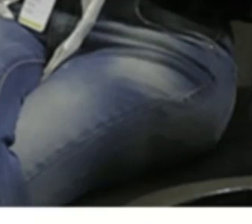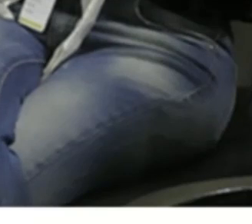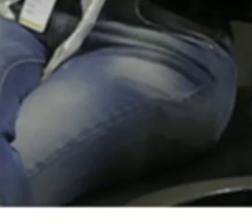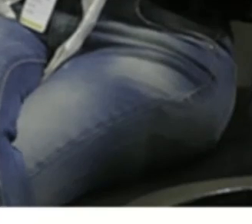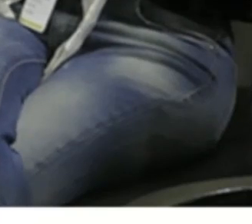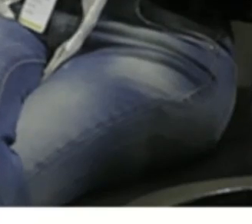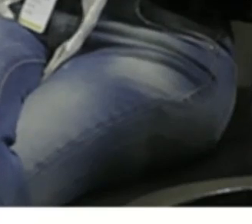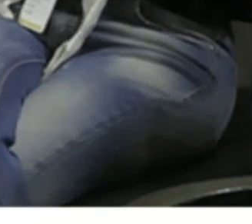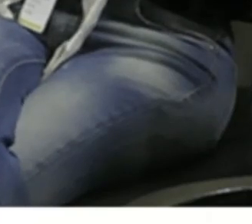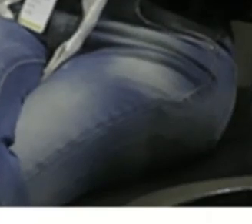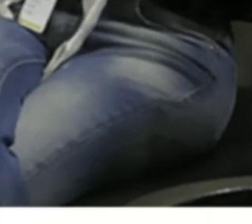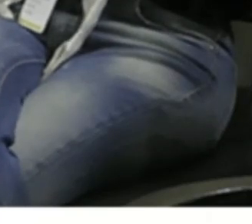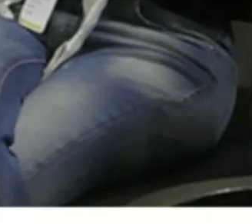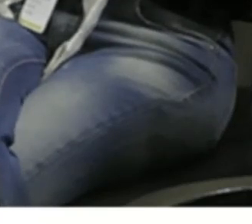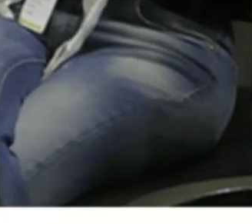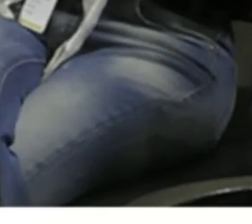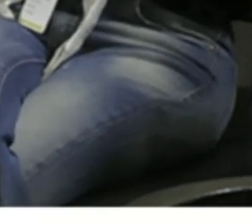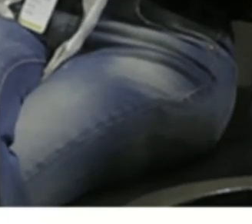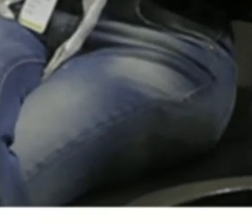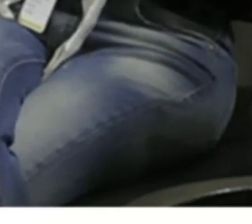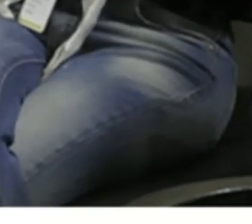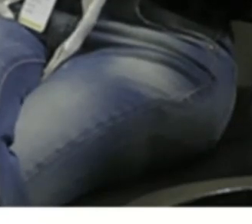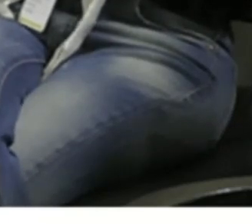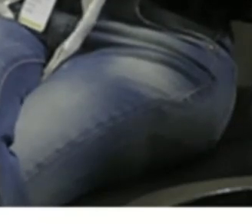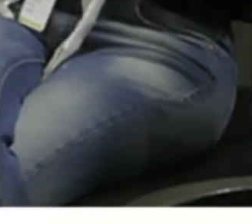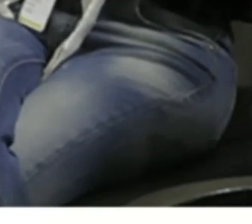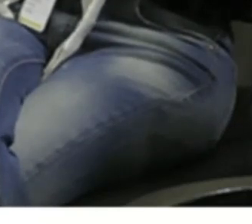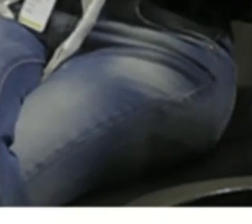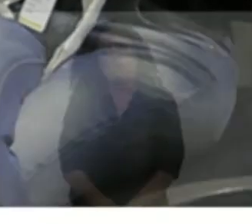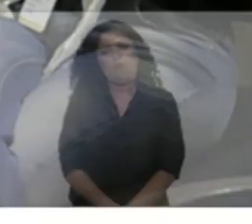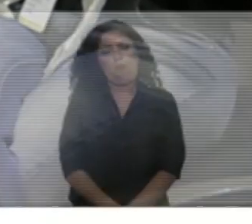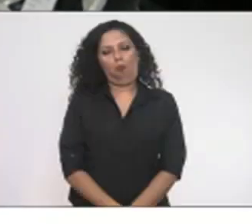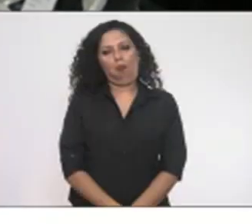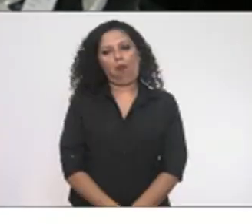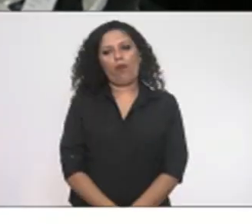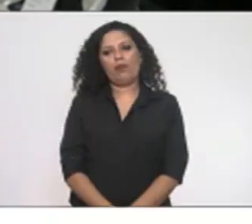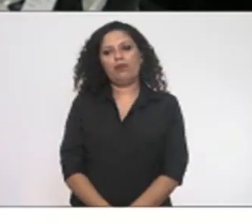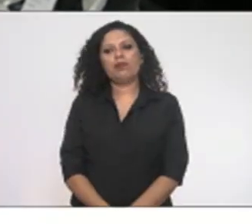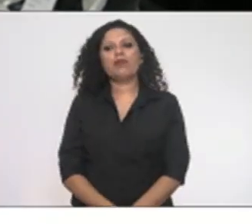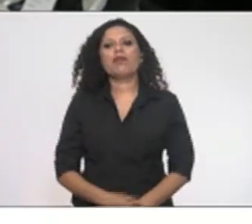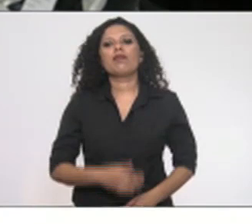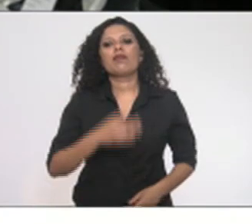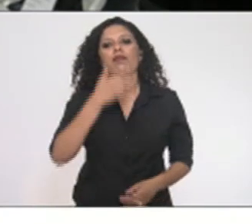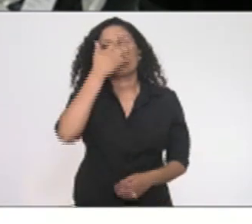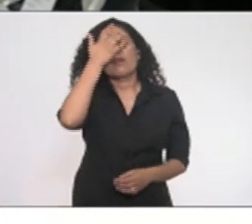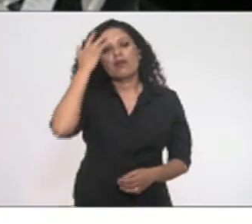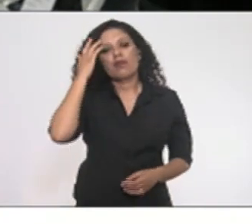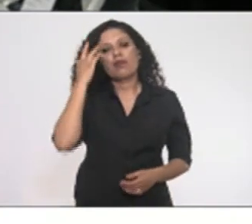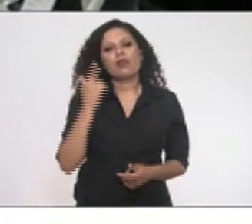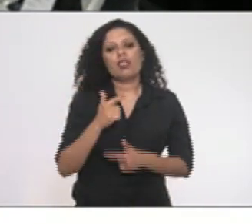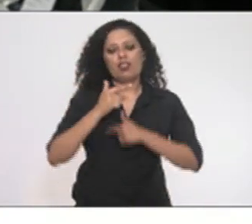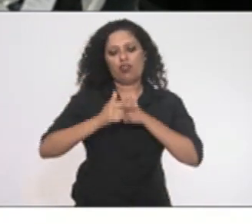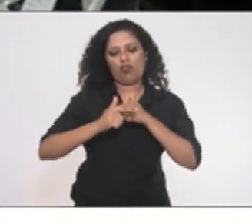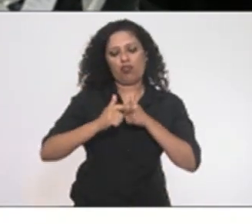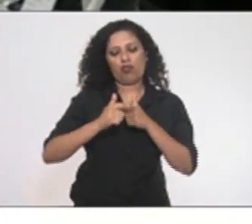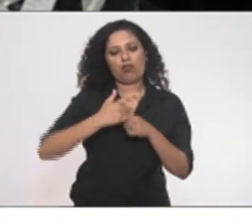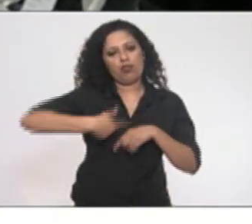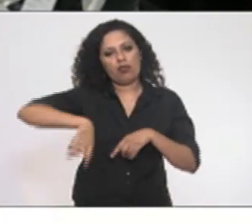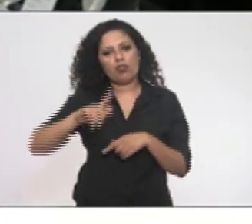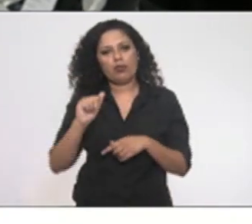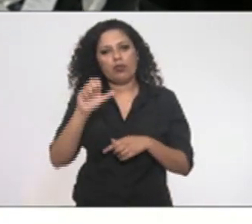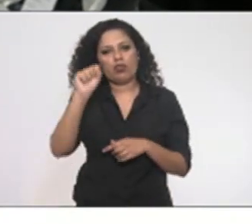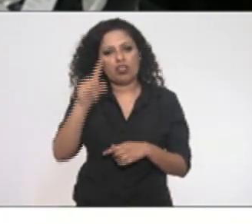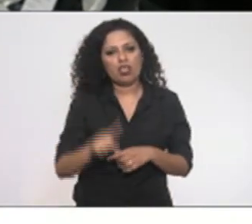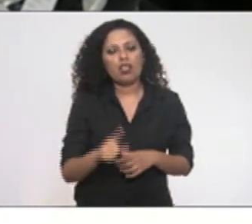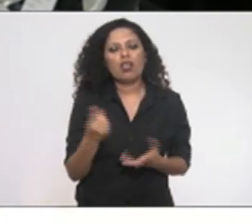exemplo, outras empresas que produzem, que são sócias dela, que produzem na Bacia de Campos ou no pré-sal, que o gás sai por Cabiúna, já podem contratar